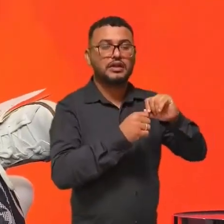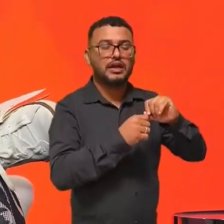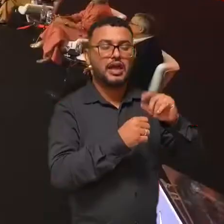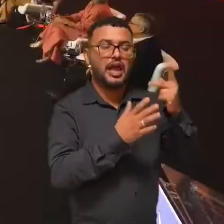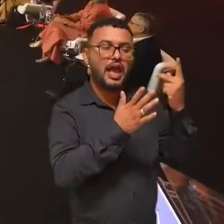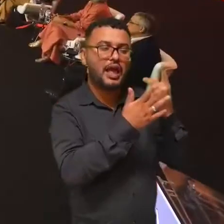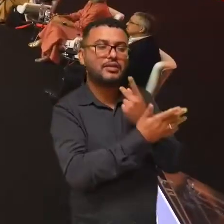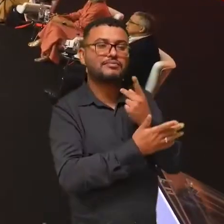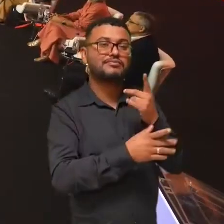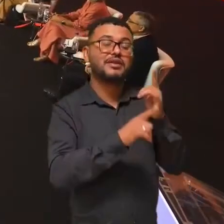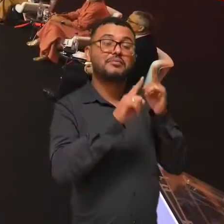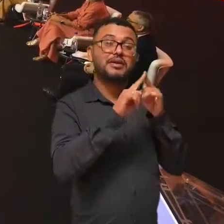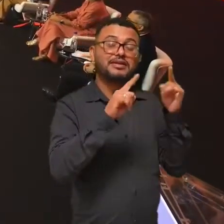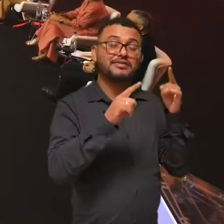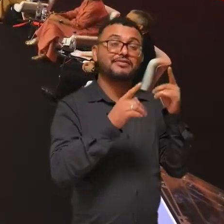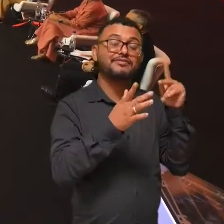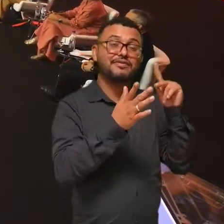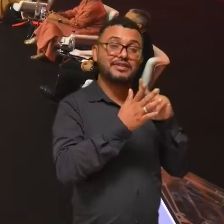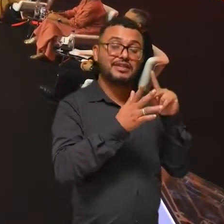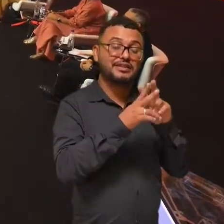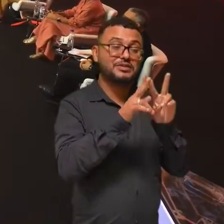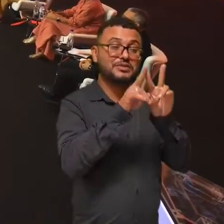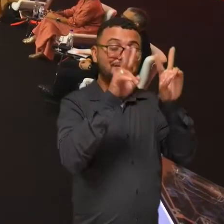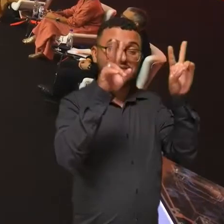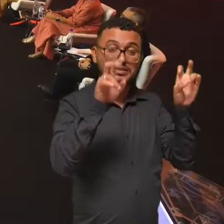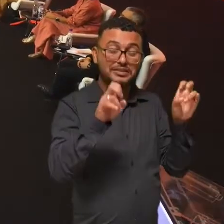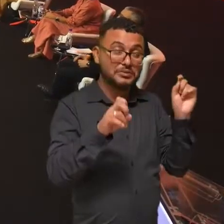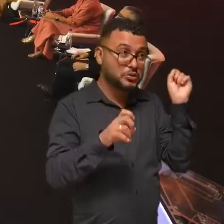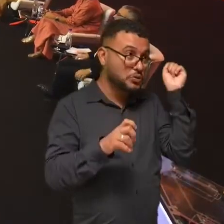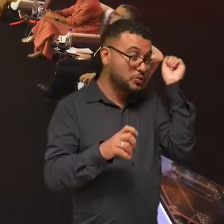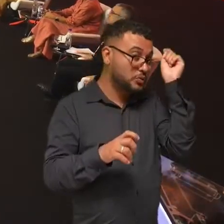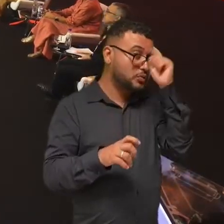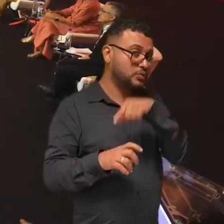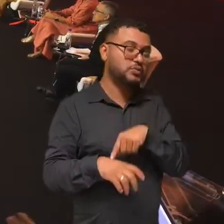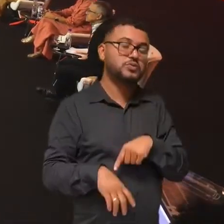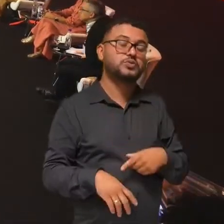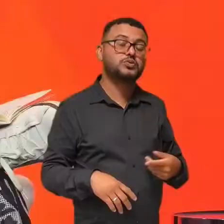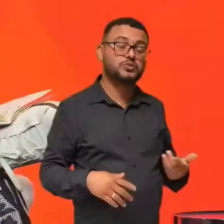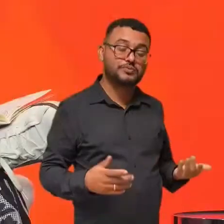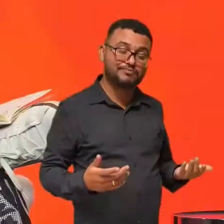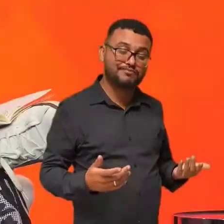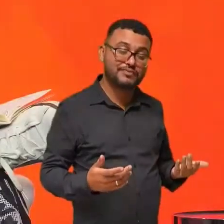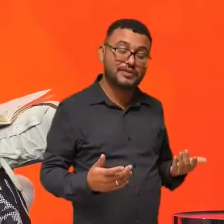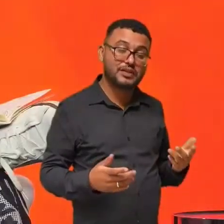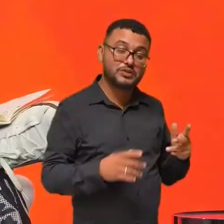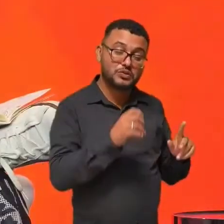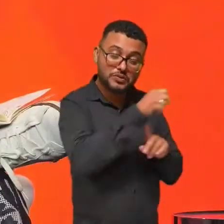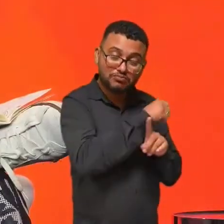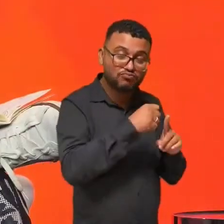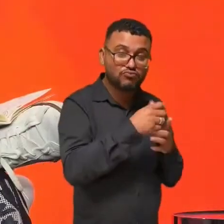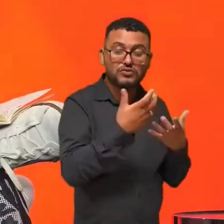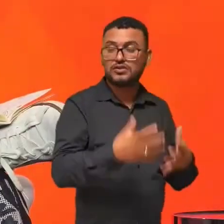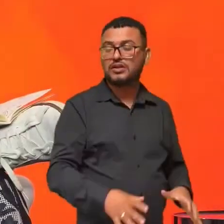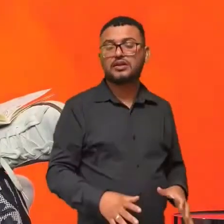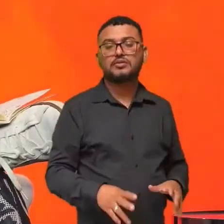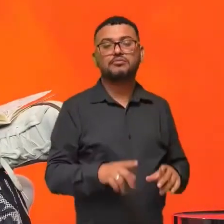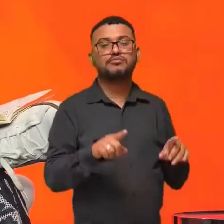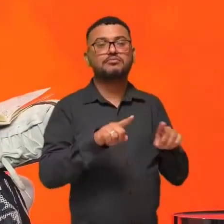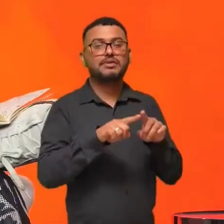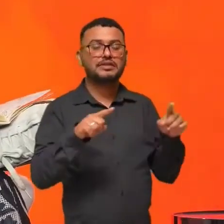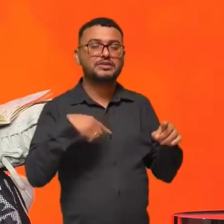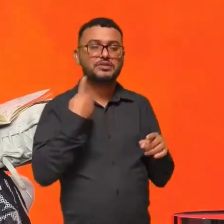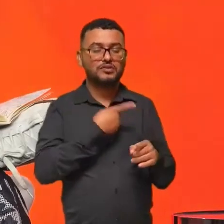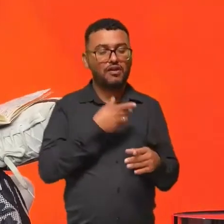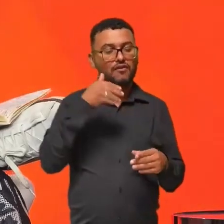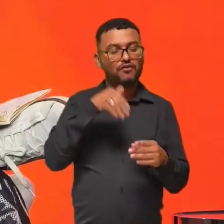realmente de um tema que seja muito difícil e que não esteja sendo acolhido. E por isso na nossa campanha a gente, assim, o